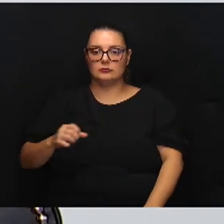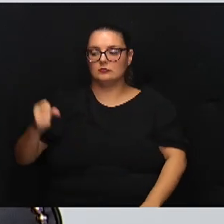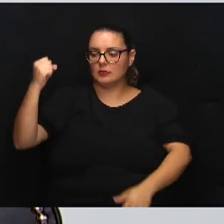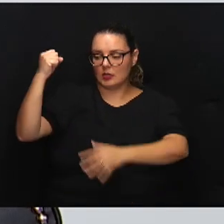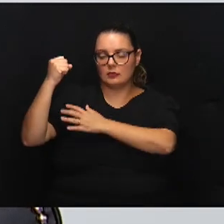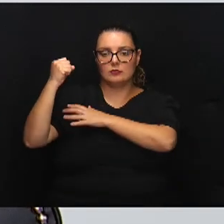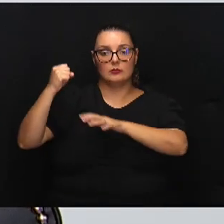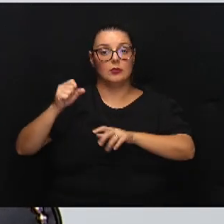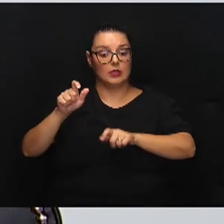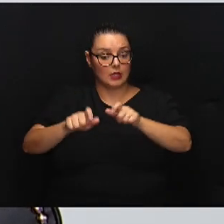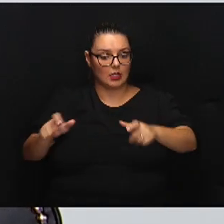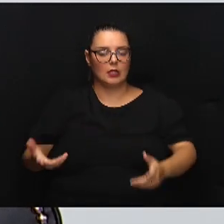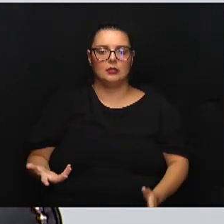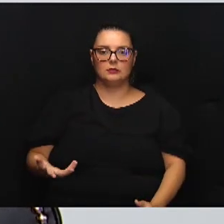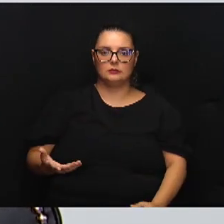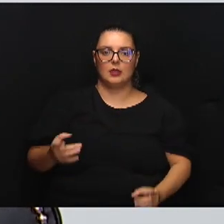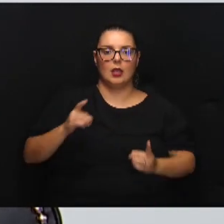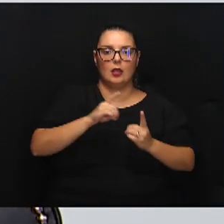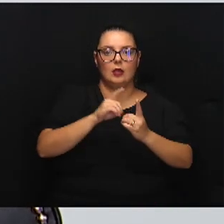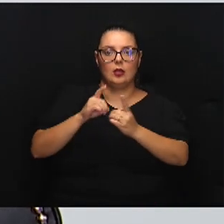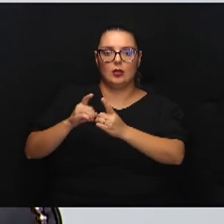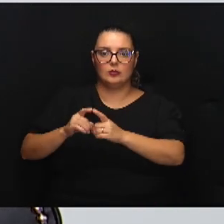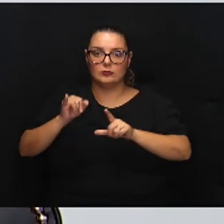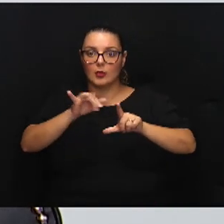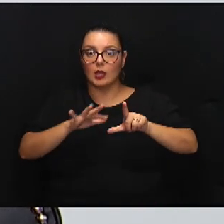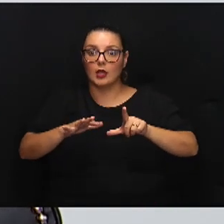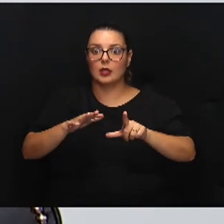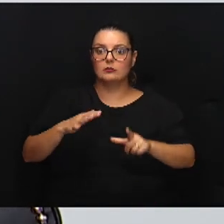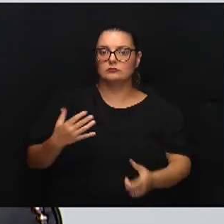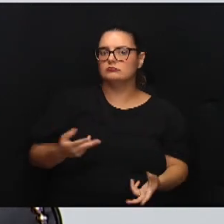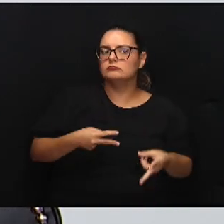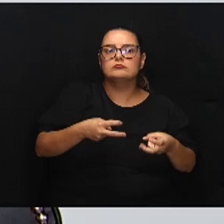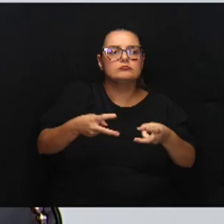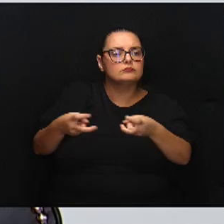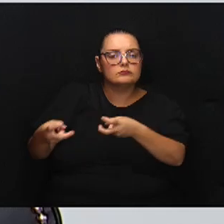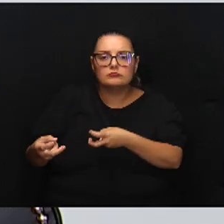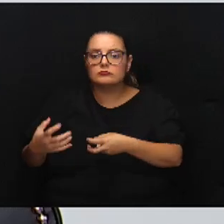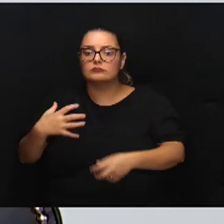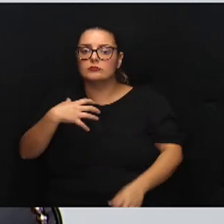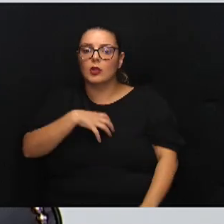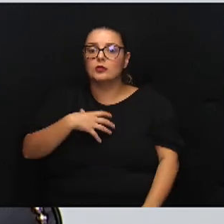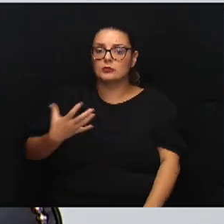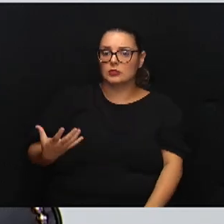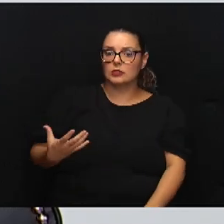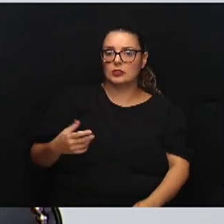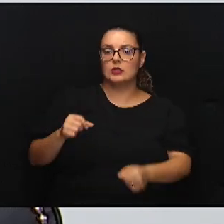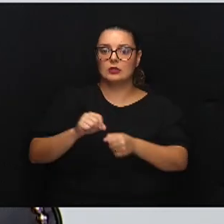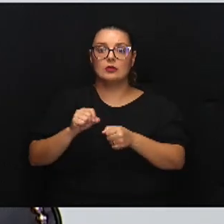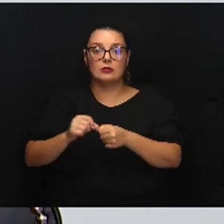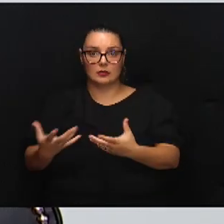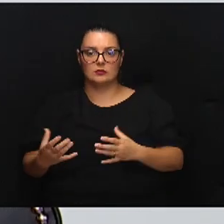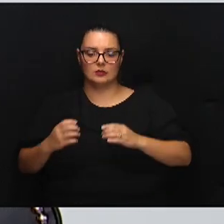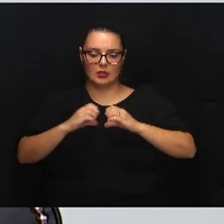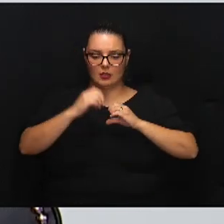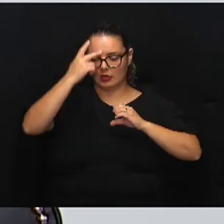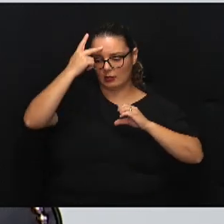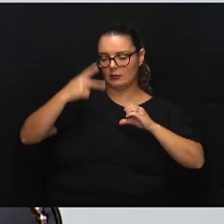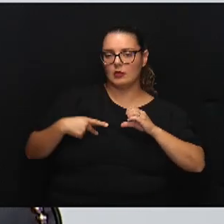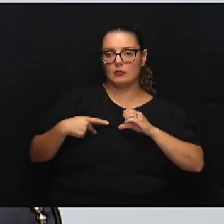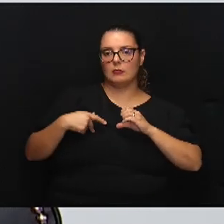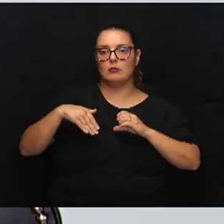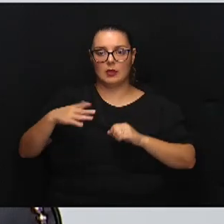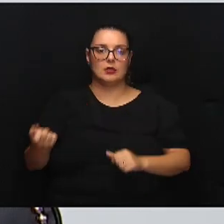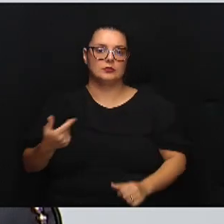né? A consultoria de imagem nos ajuda a perceber nosso estilo e fazer também a gente se amar mais do que a gente já